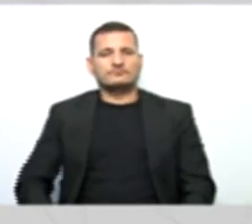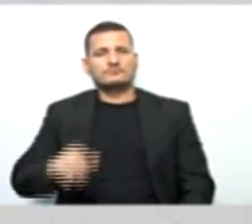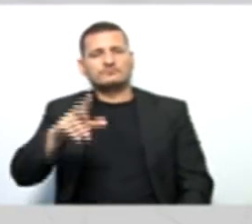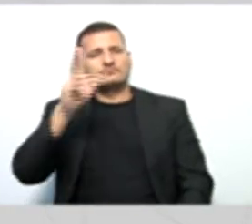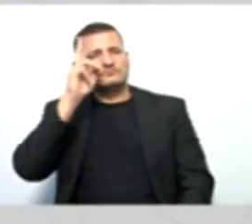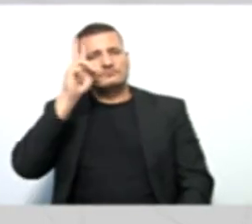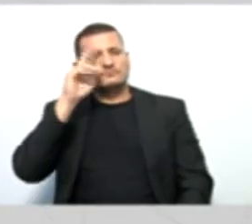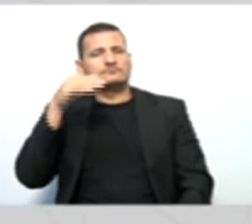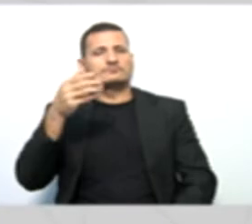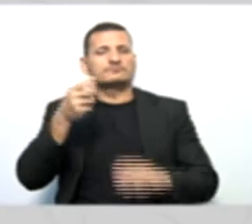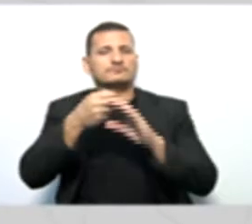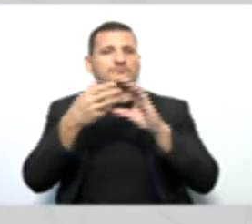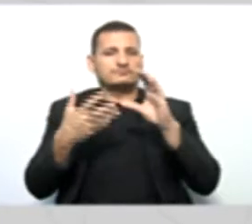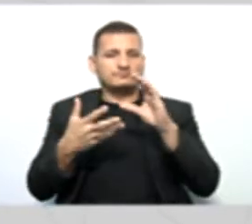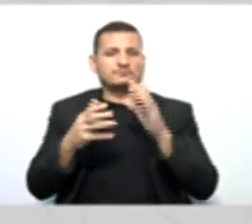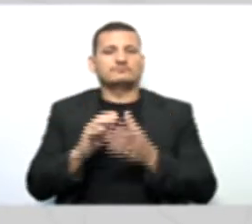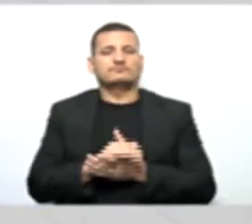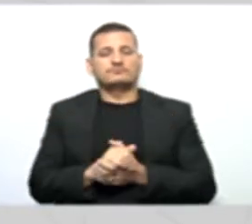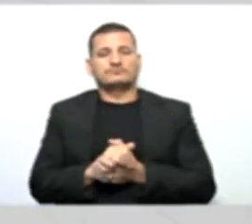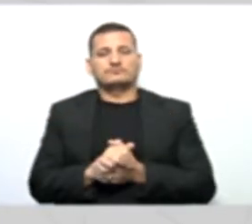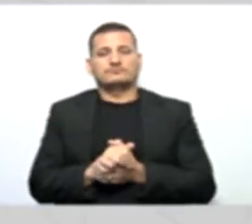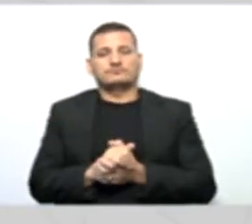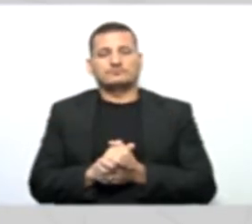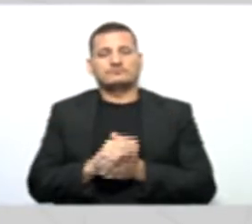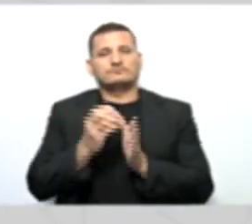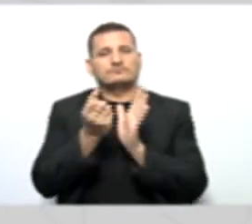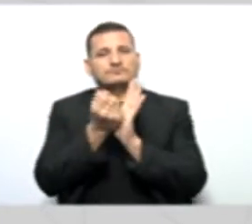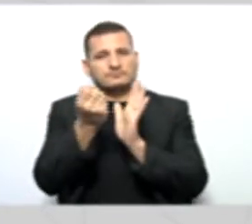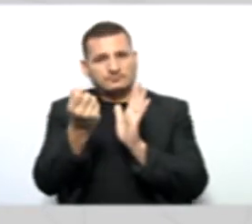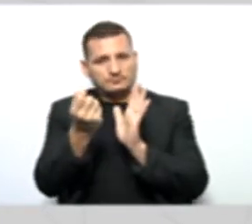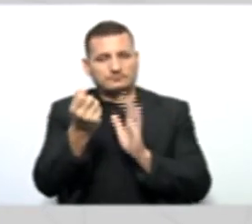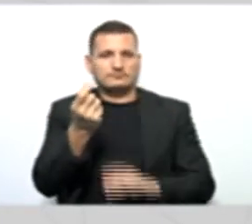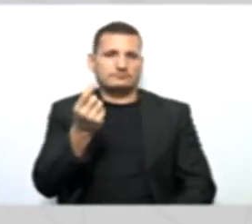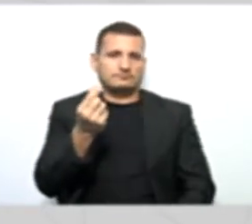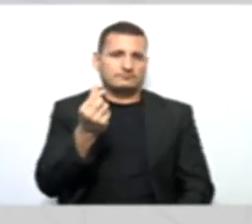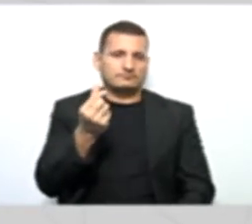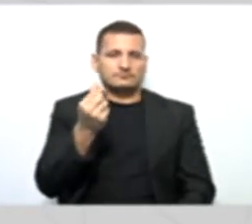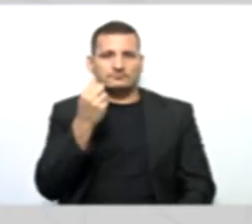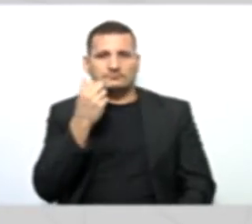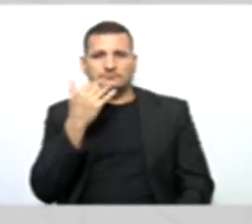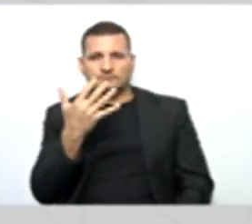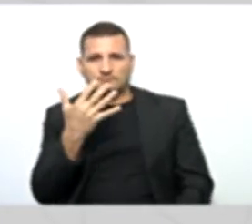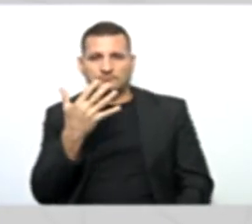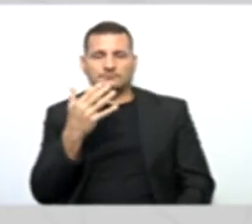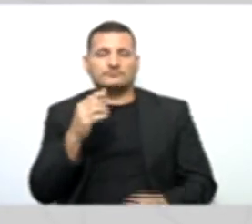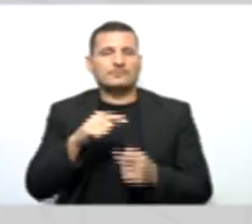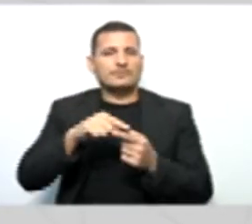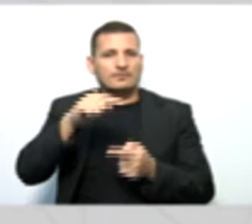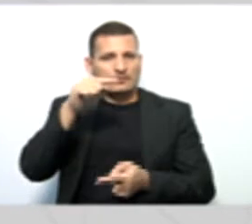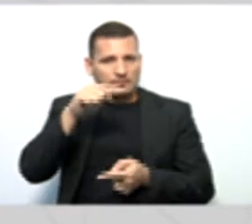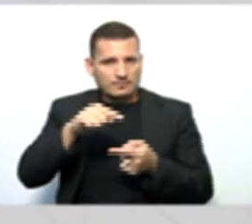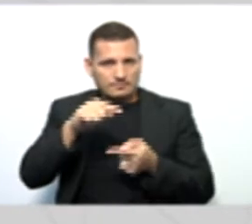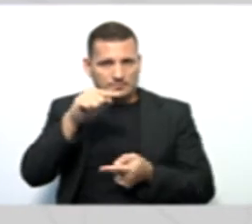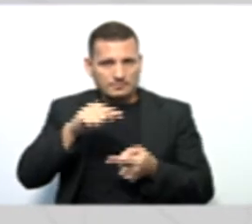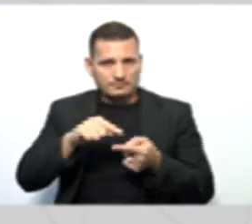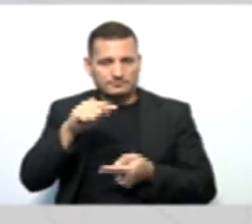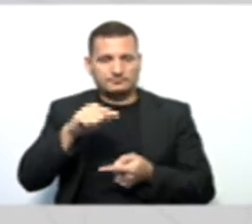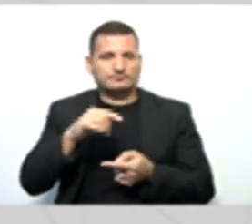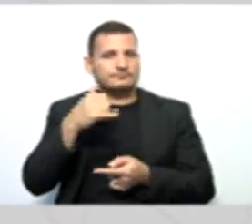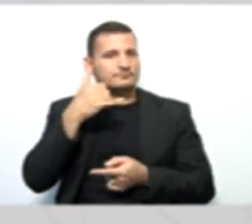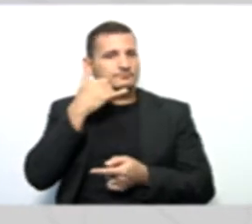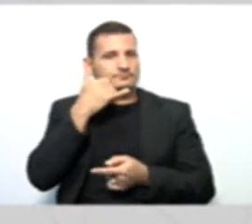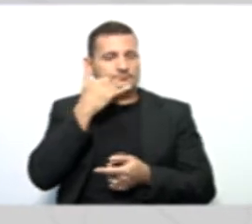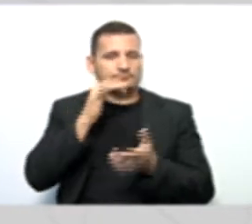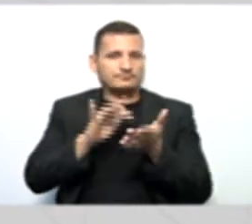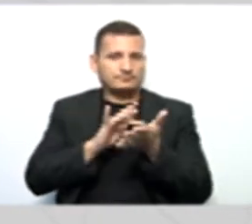eram os atributos? Marca, preço, cor e o tamanho do nosso smartphone. Era isso?